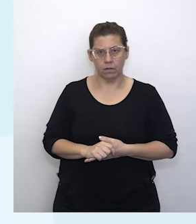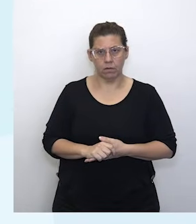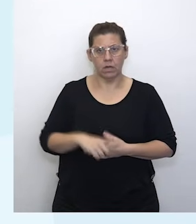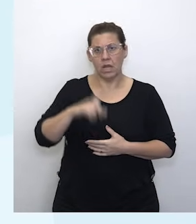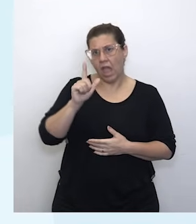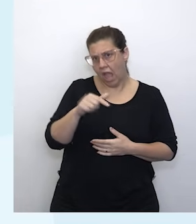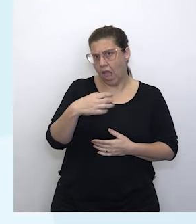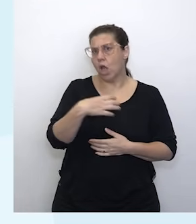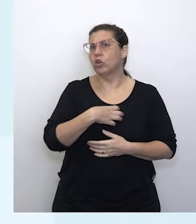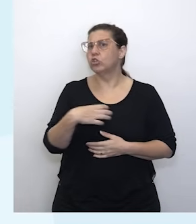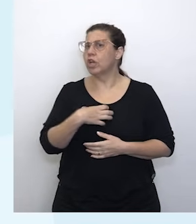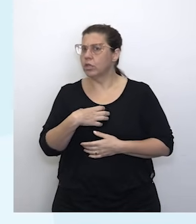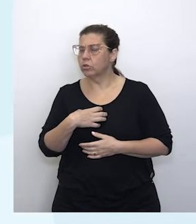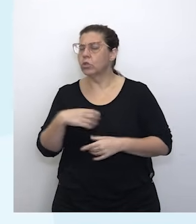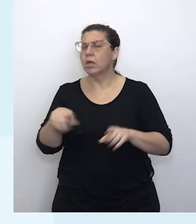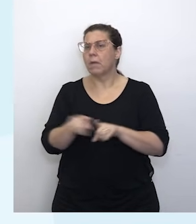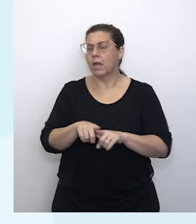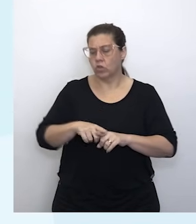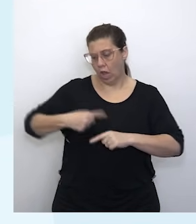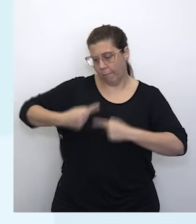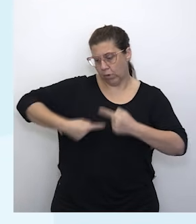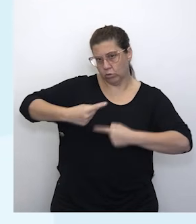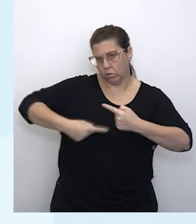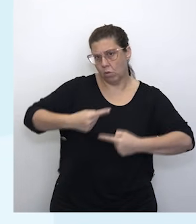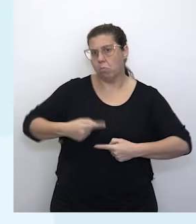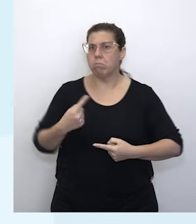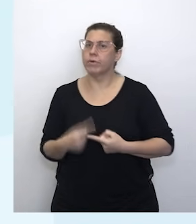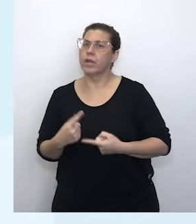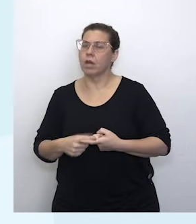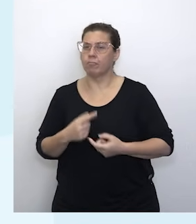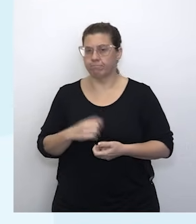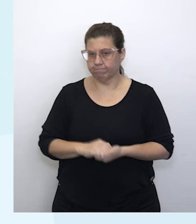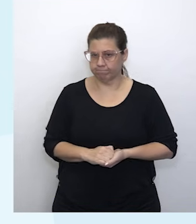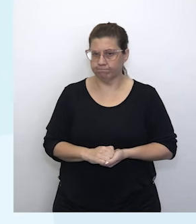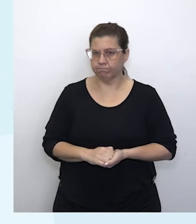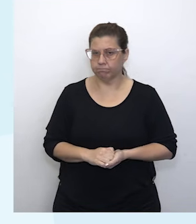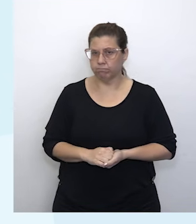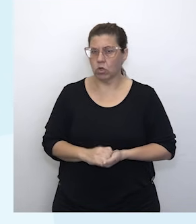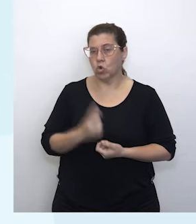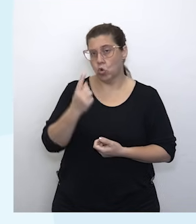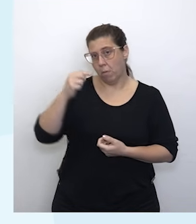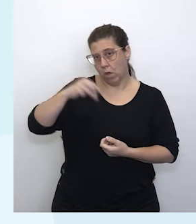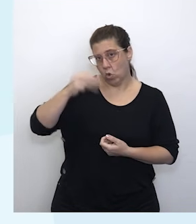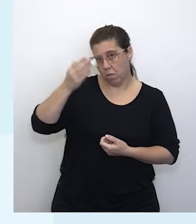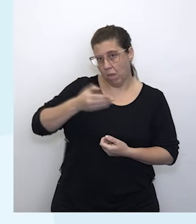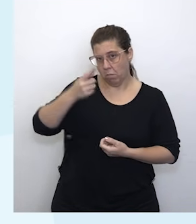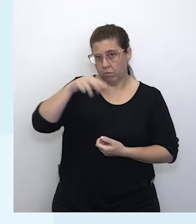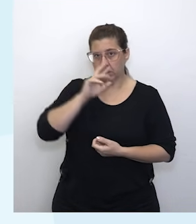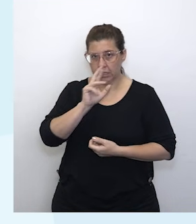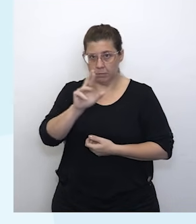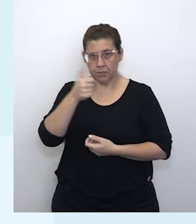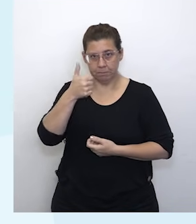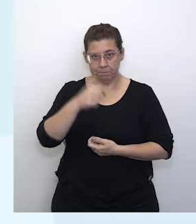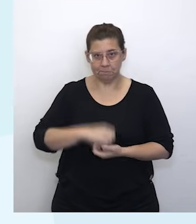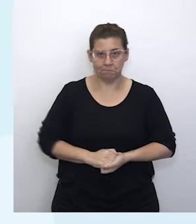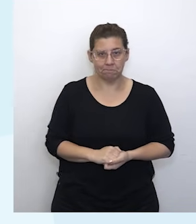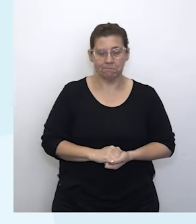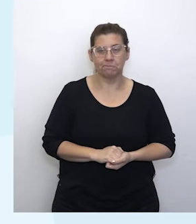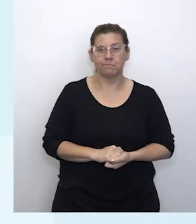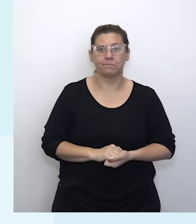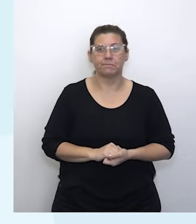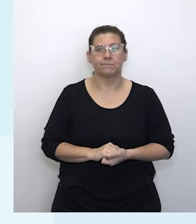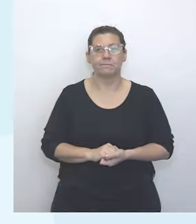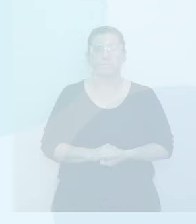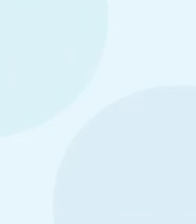é uma forma de reprodução? Por quê? E aí eu vou deixar aí 1,5 minutos para você responder.